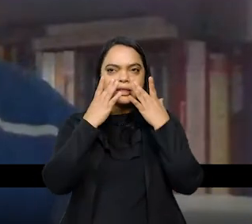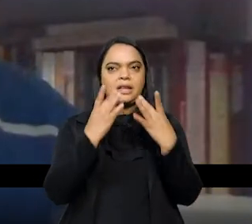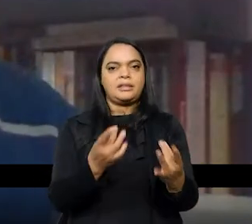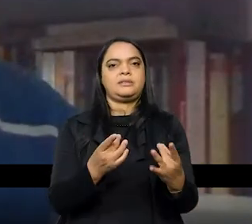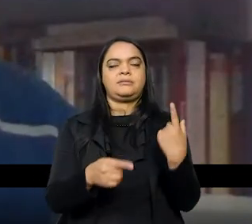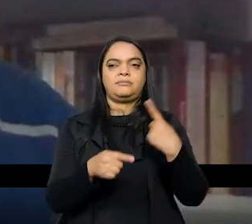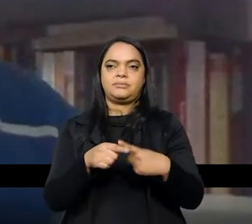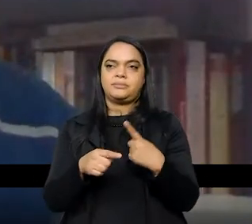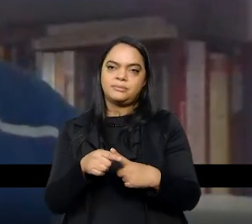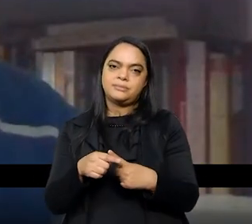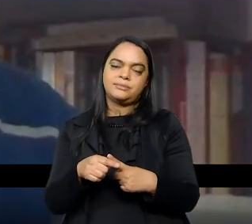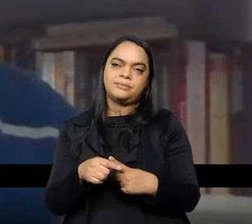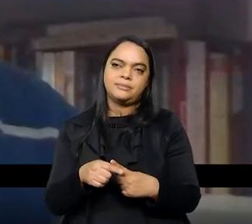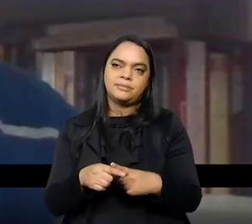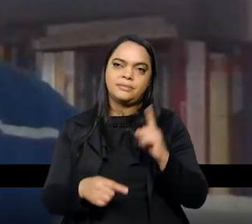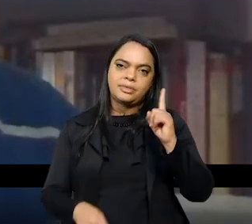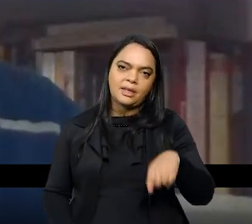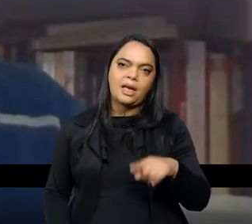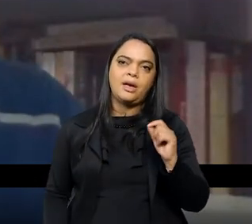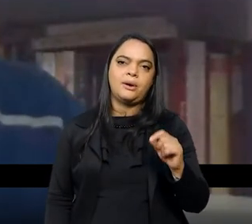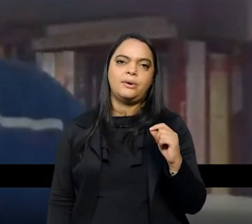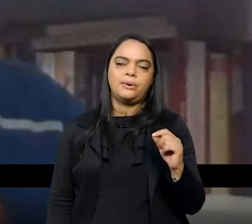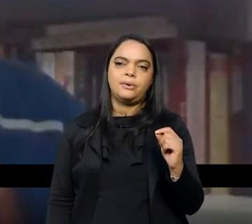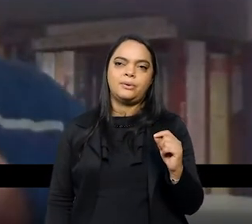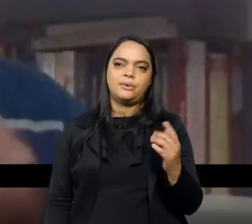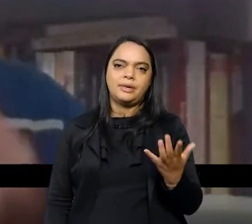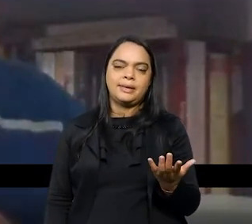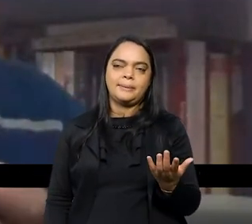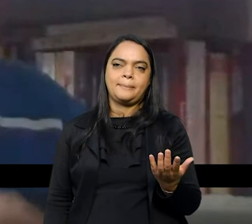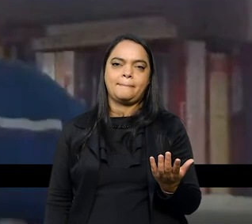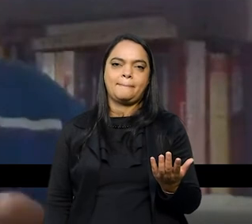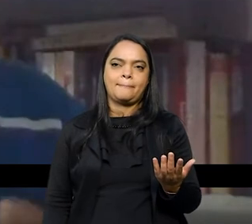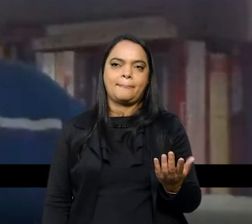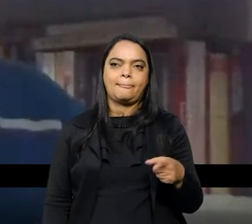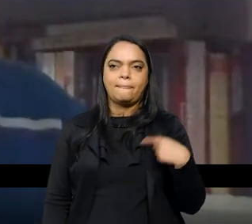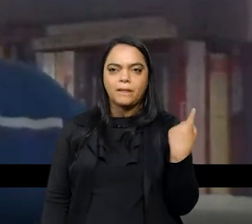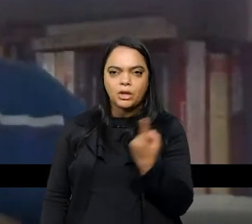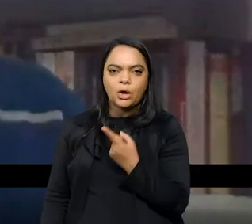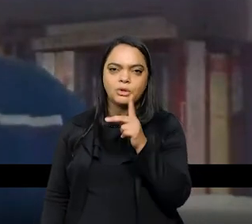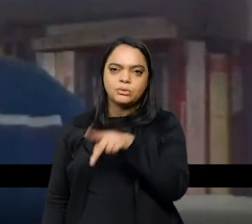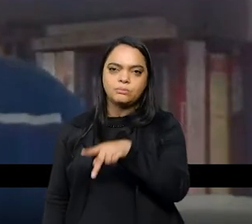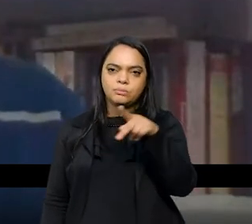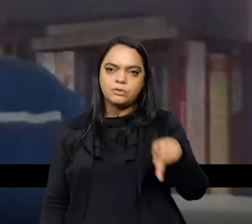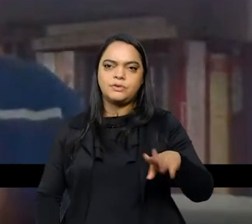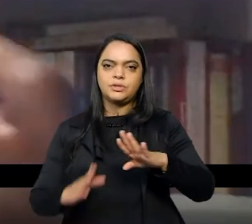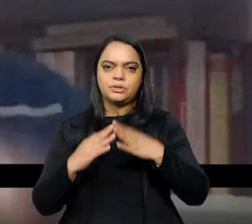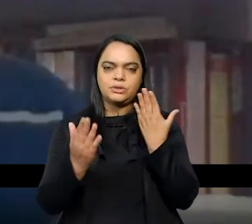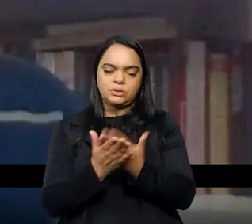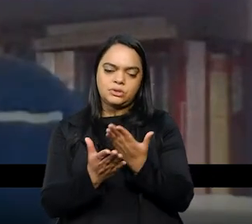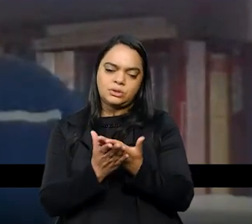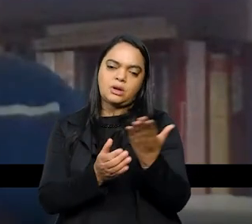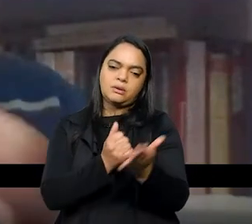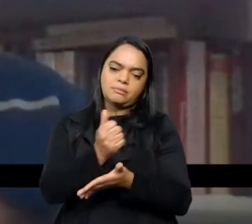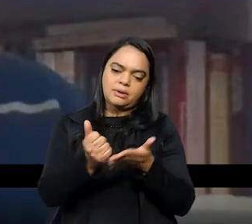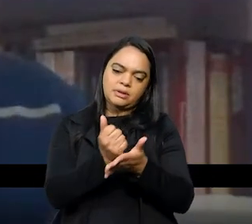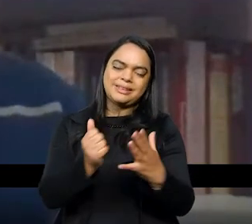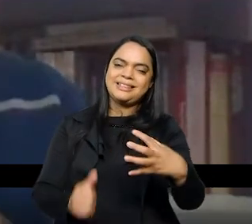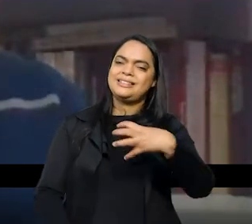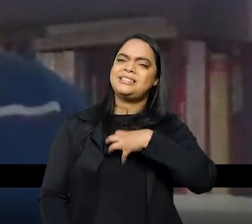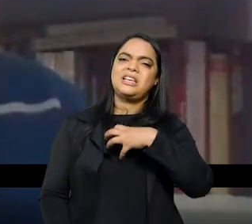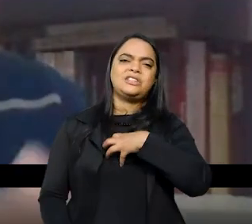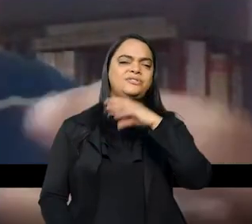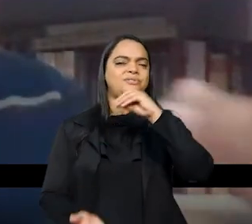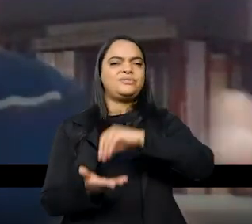é a parte onde eu acho que nós, professores da escola básica, sentimos mais falta de